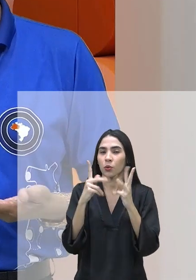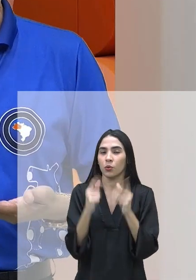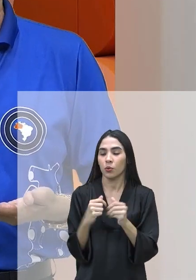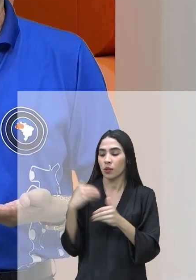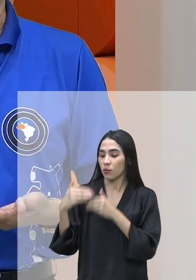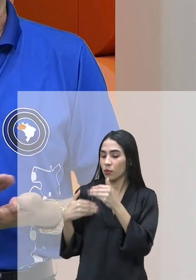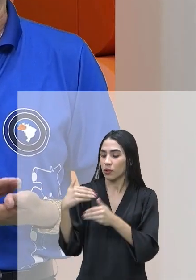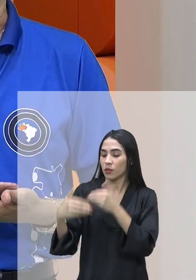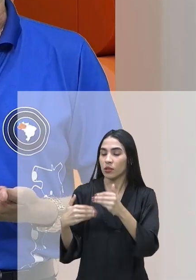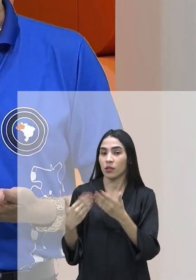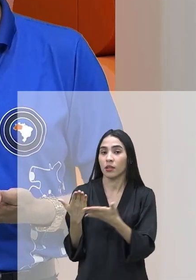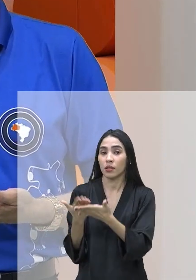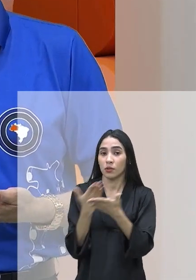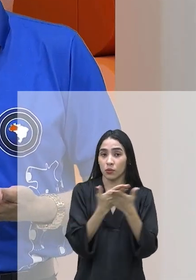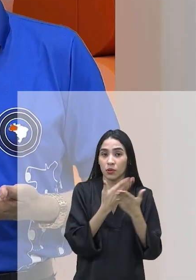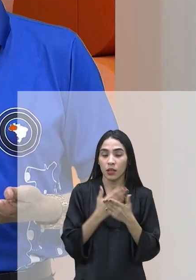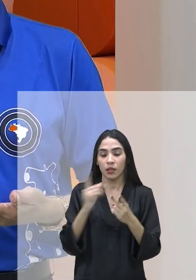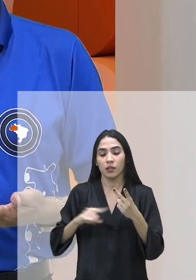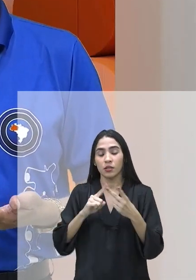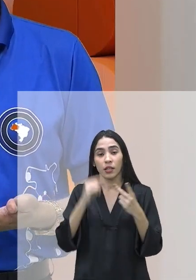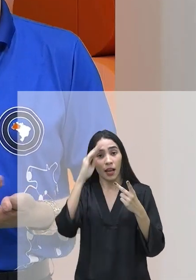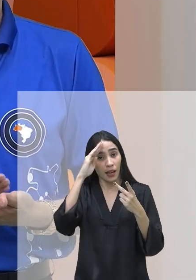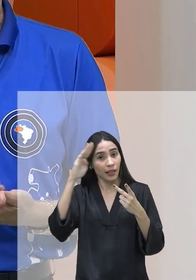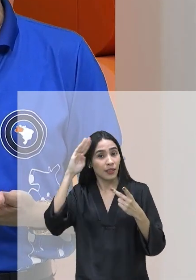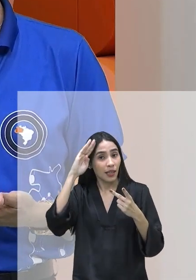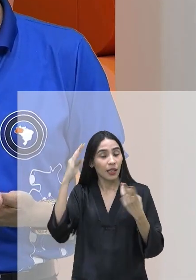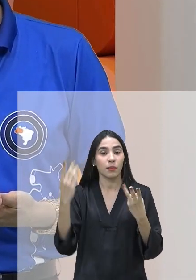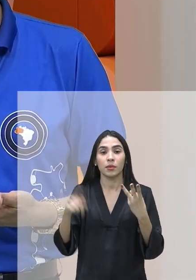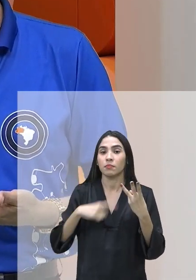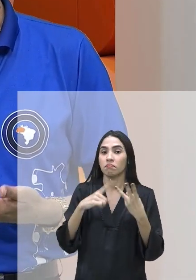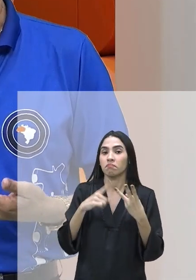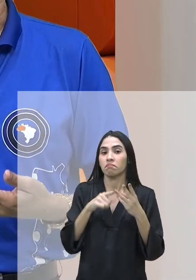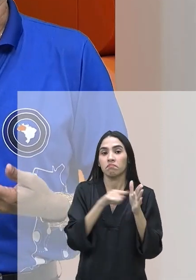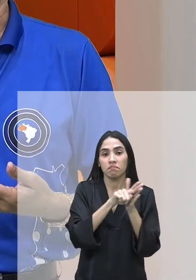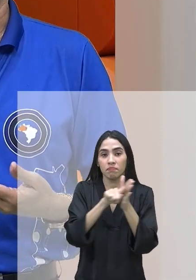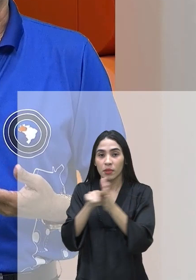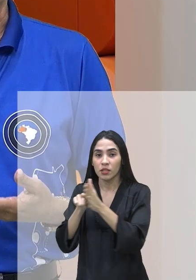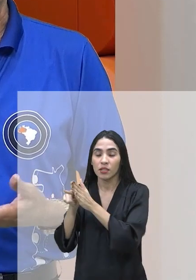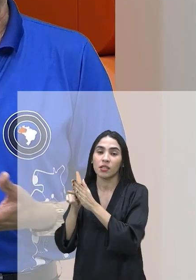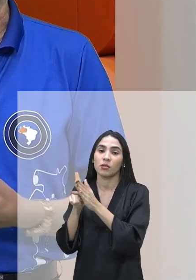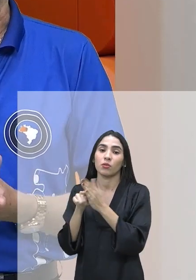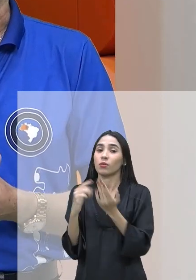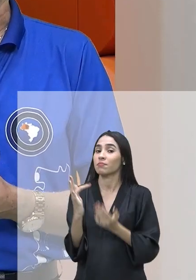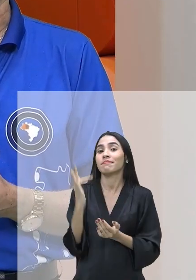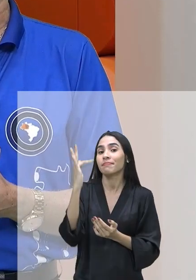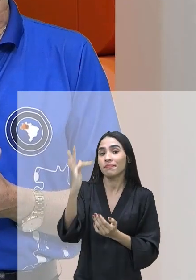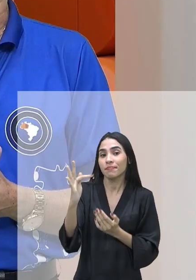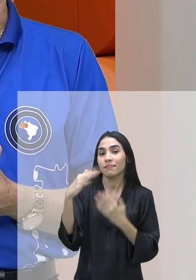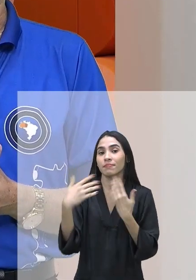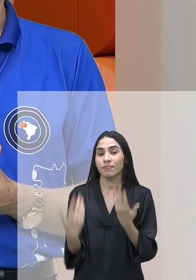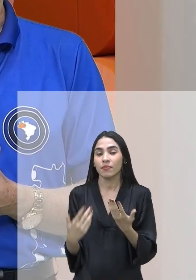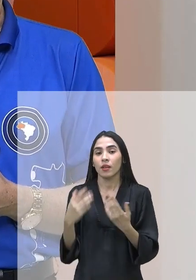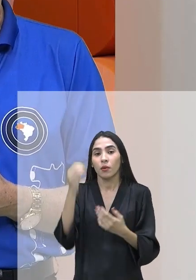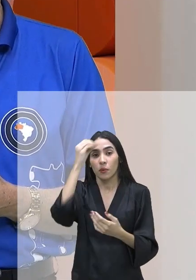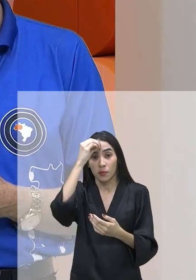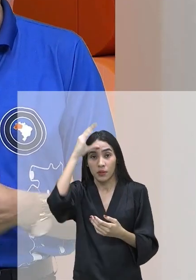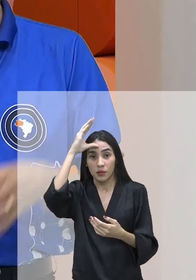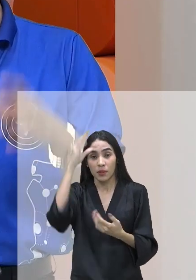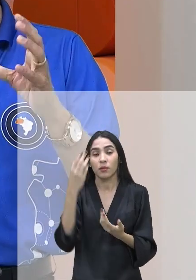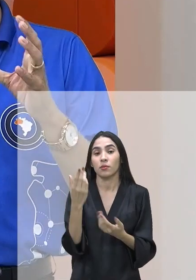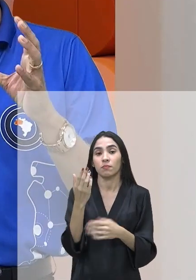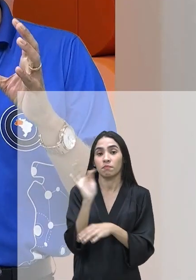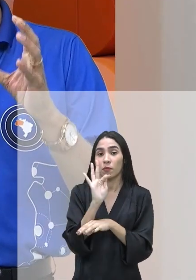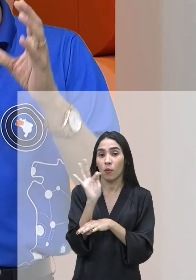como estudante, como acadêmico, como pesquisador daqui para frente. Então, esse conhecimento